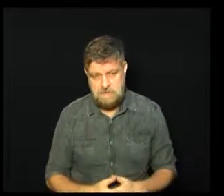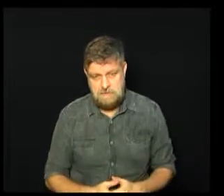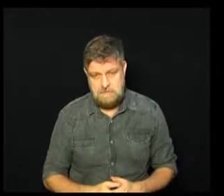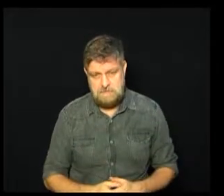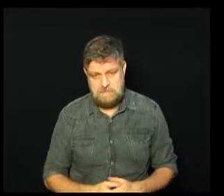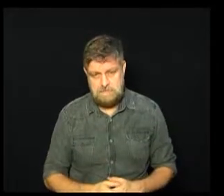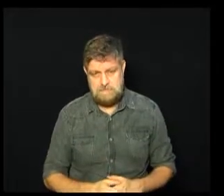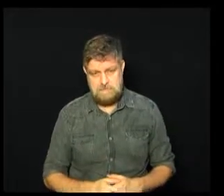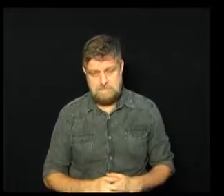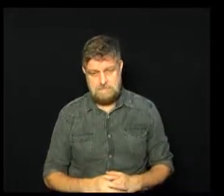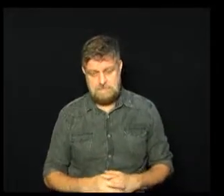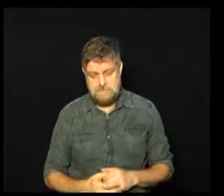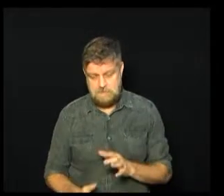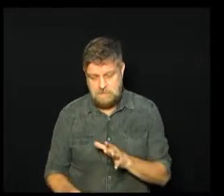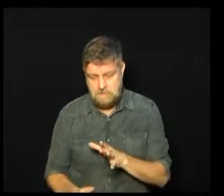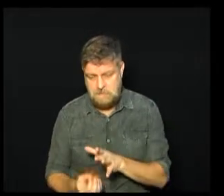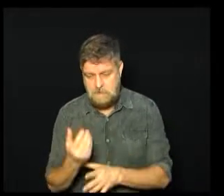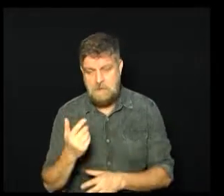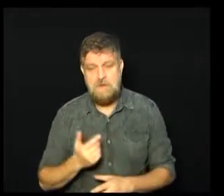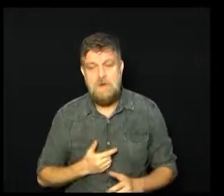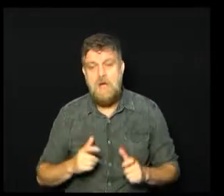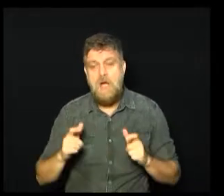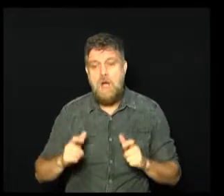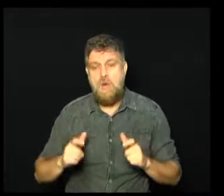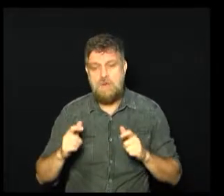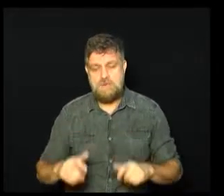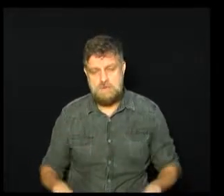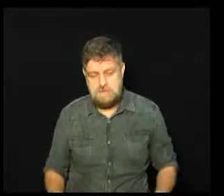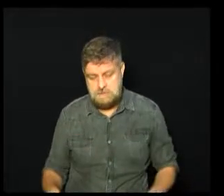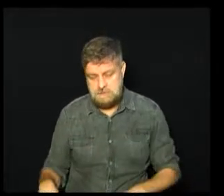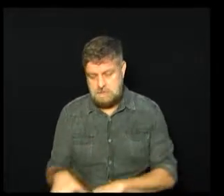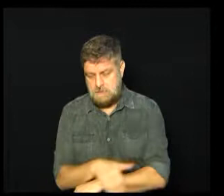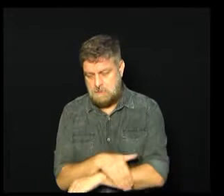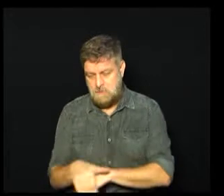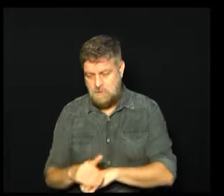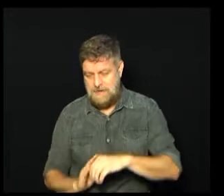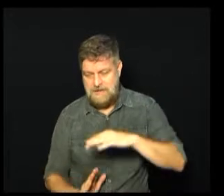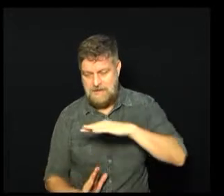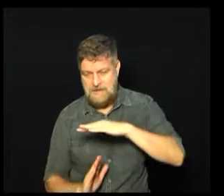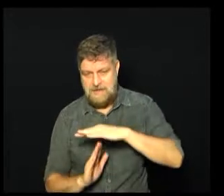A instalação será em vias de até 40